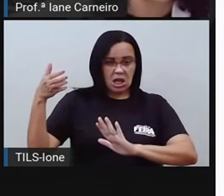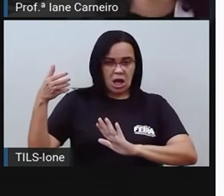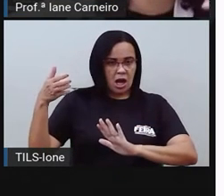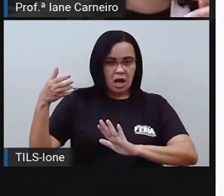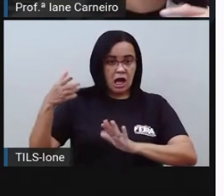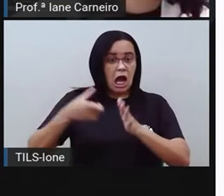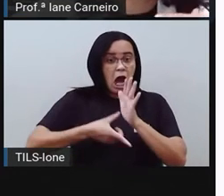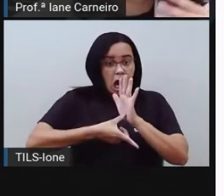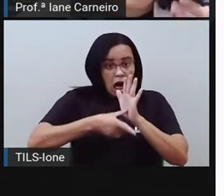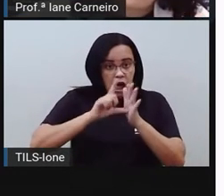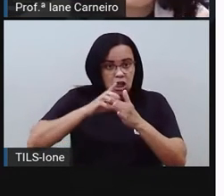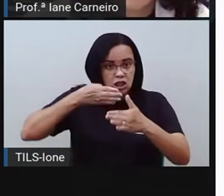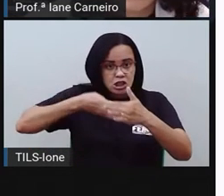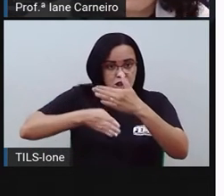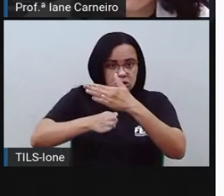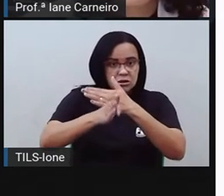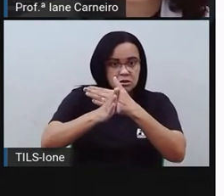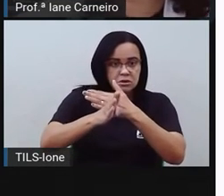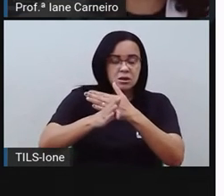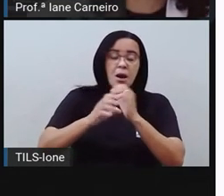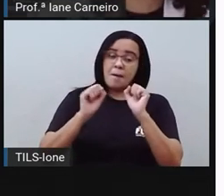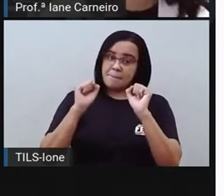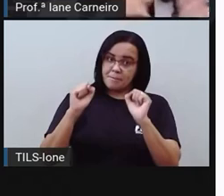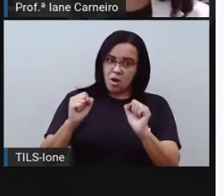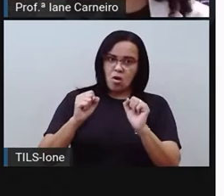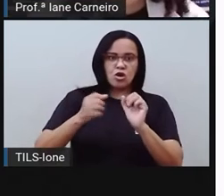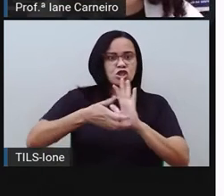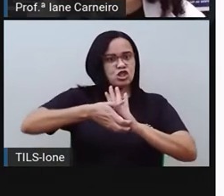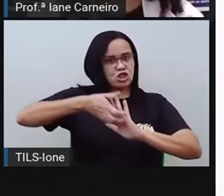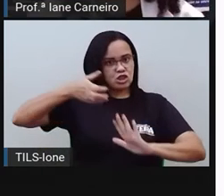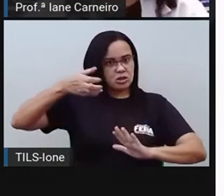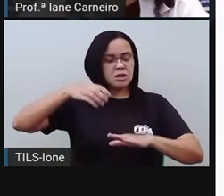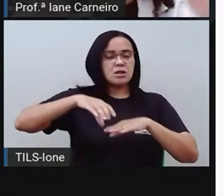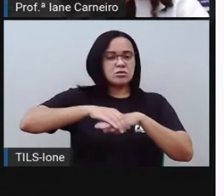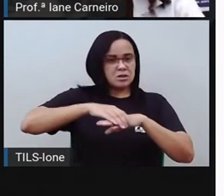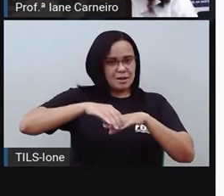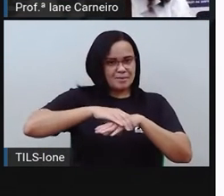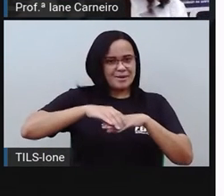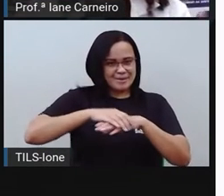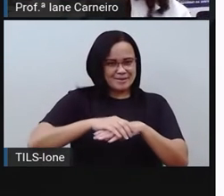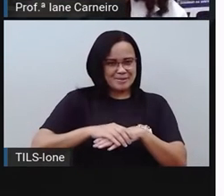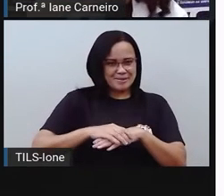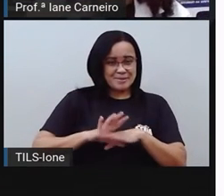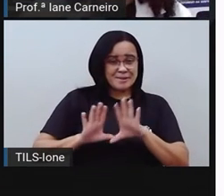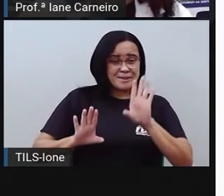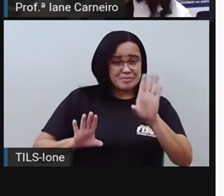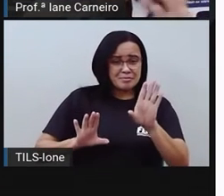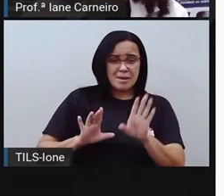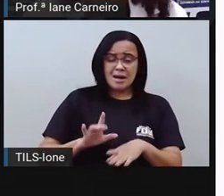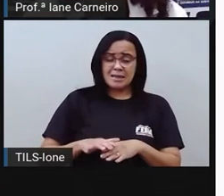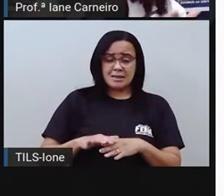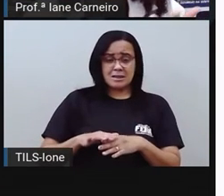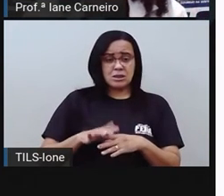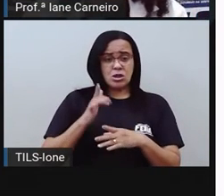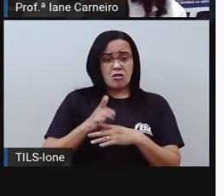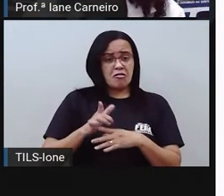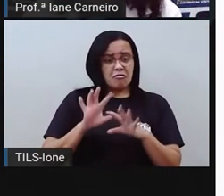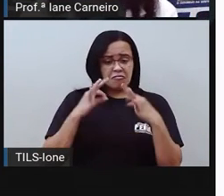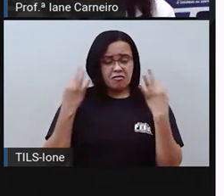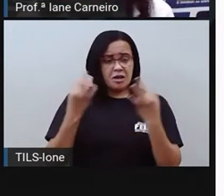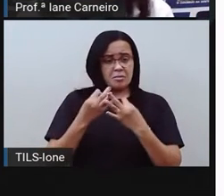calçados, né? Tem vários tipos, tem famílias de diversos tipos e para cada uma delas tem as regras e